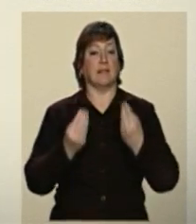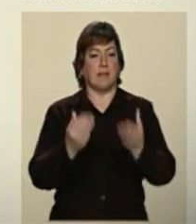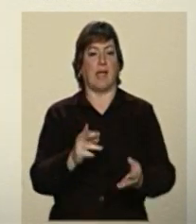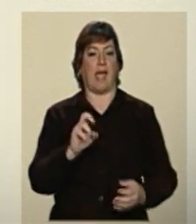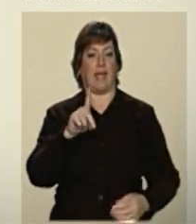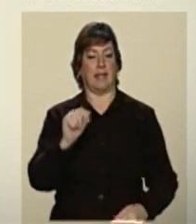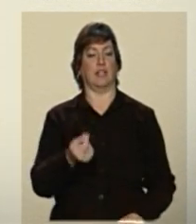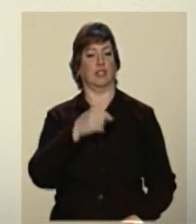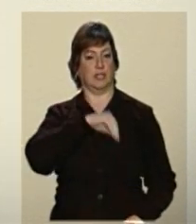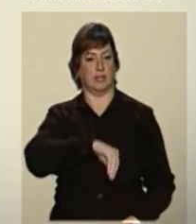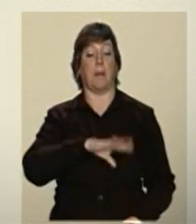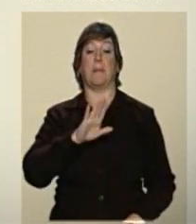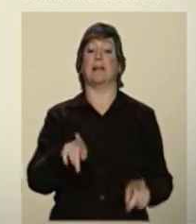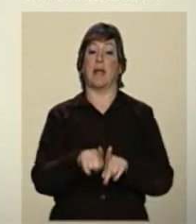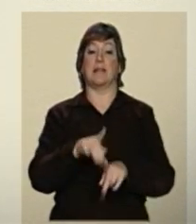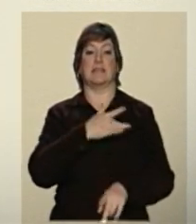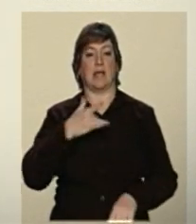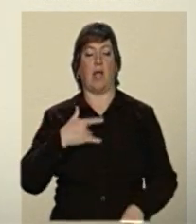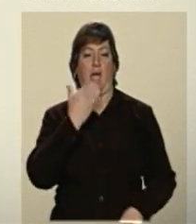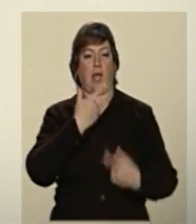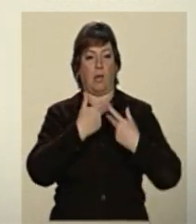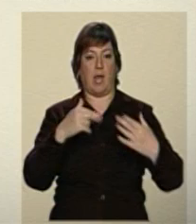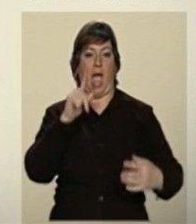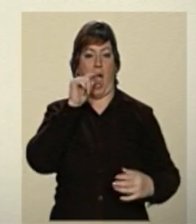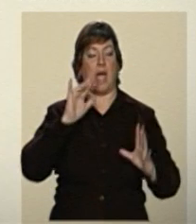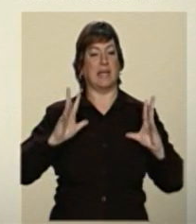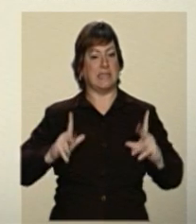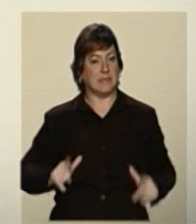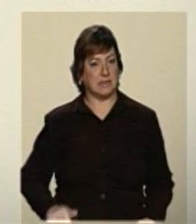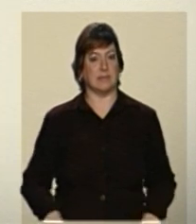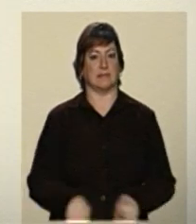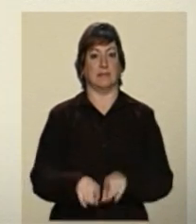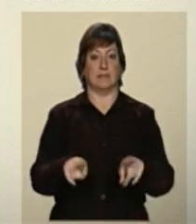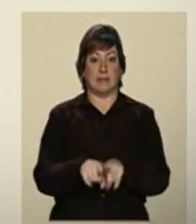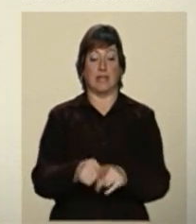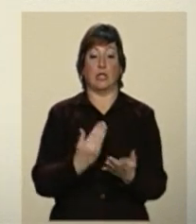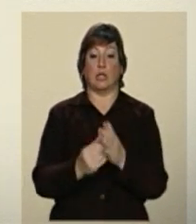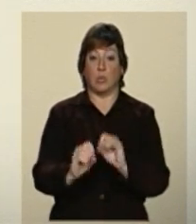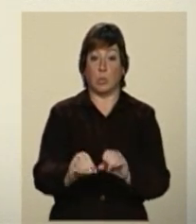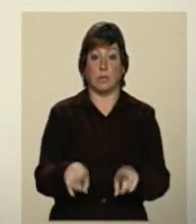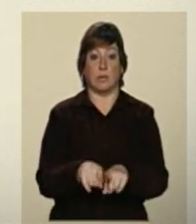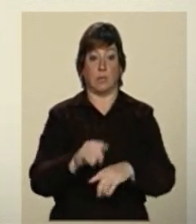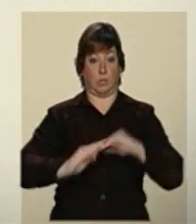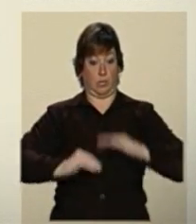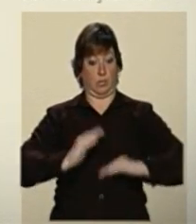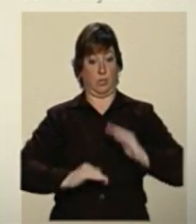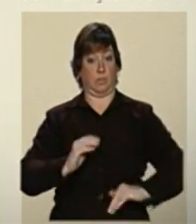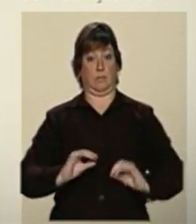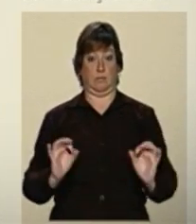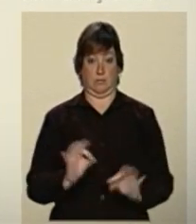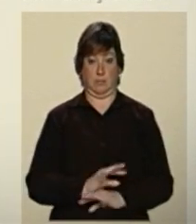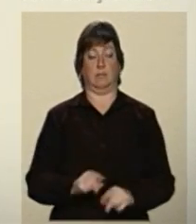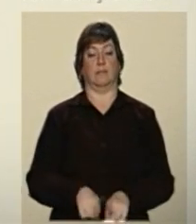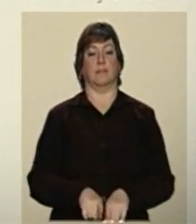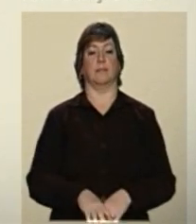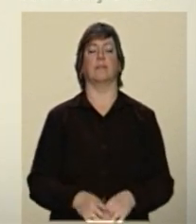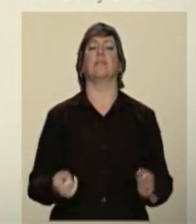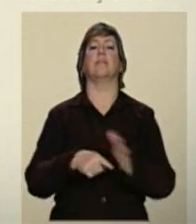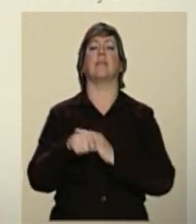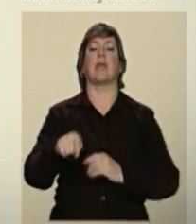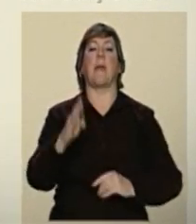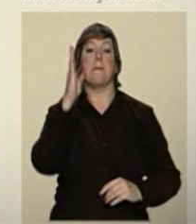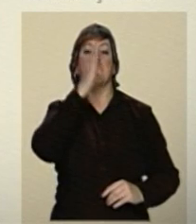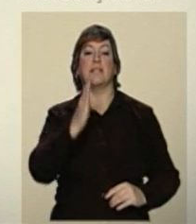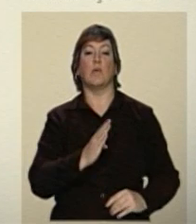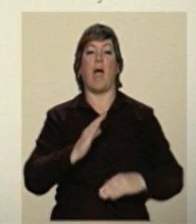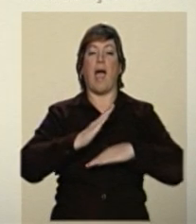mas também garantir saúde alimentação água tratada educação e qualificação profissional o Brasil carinhoso